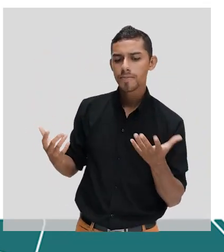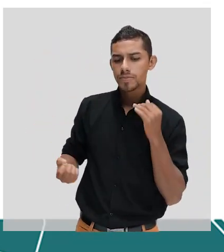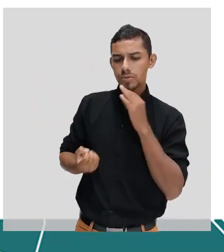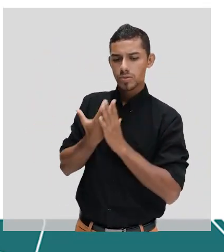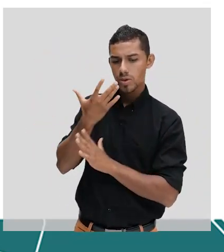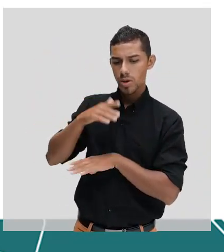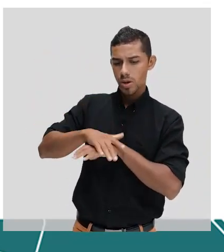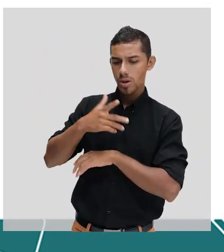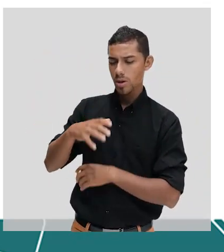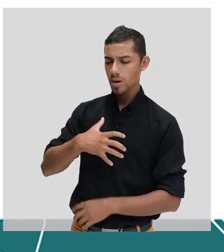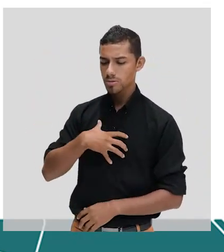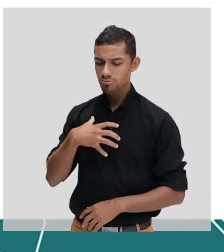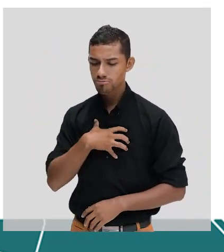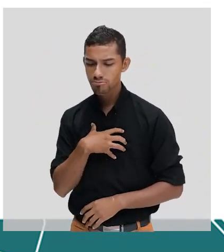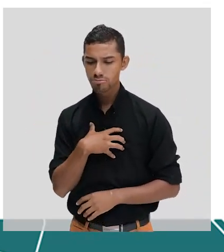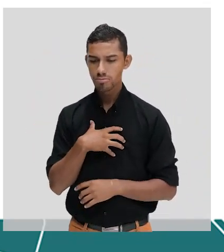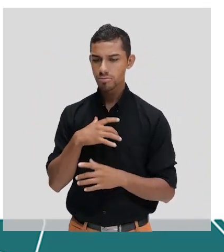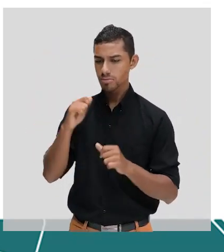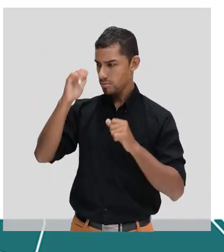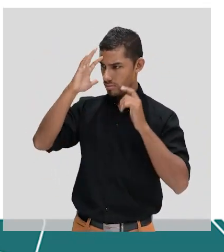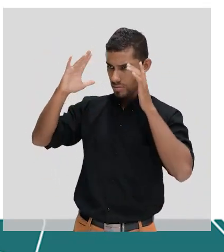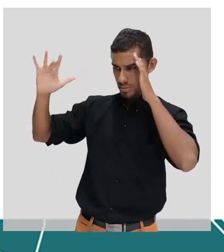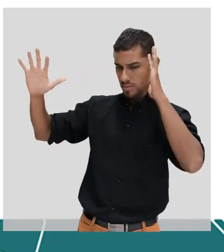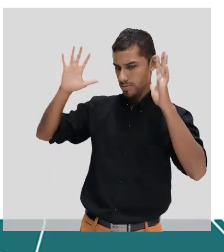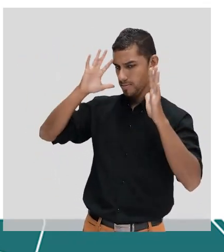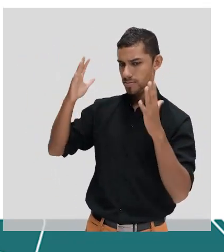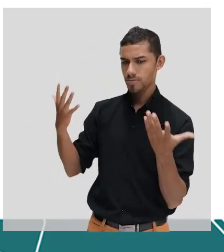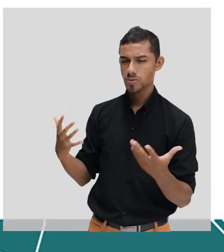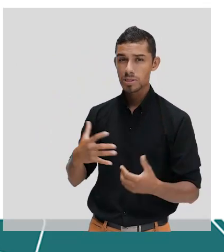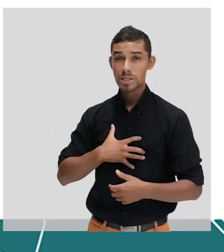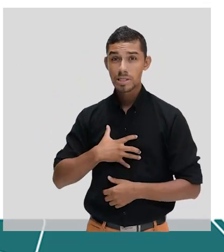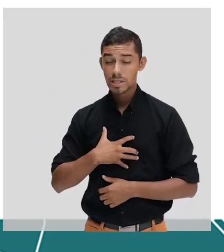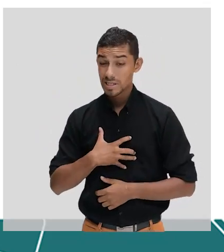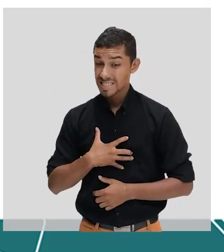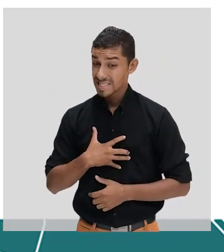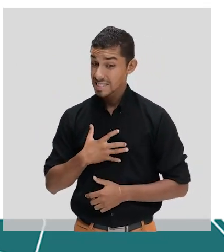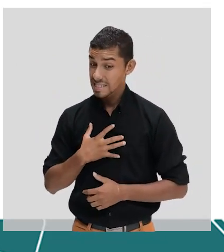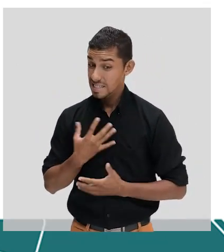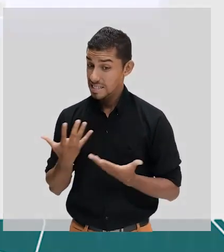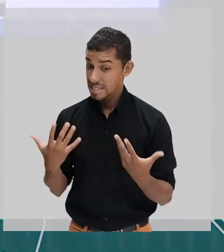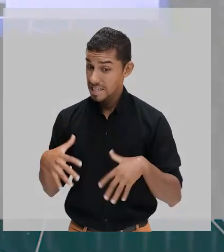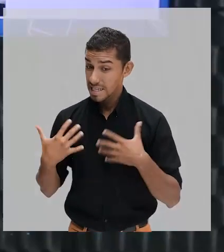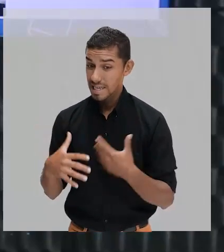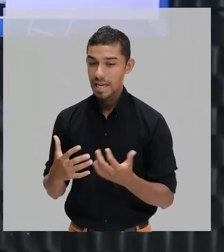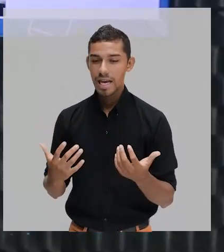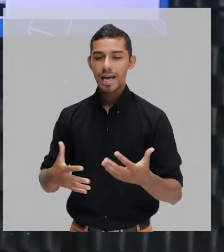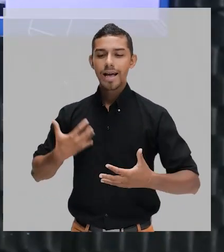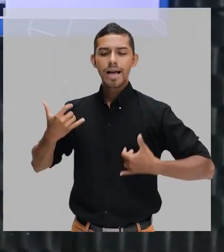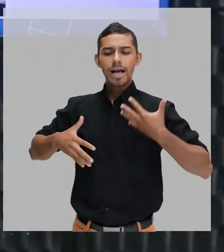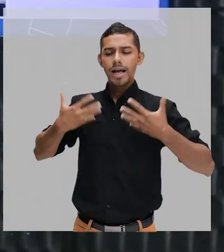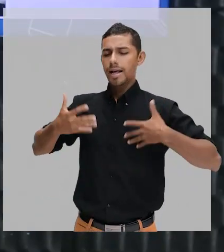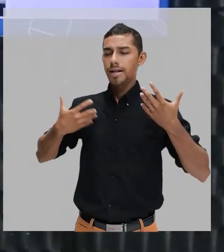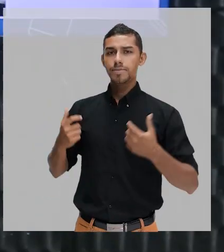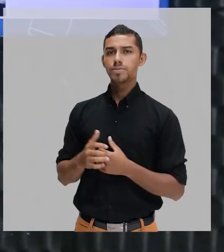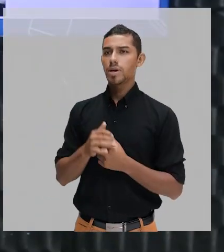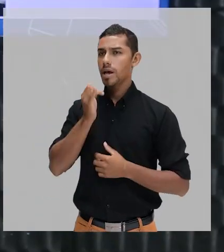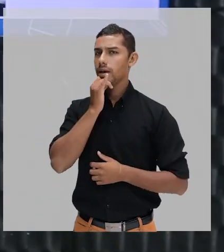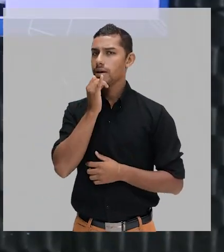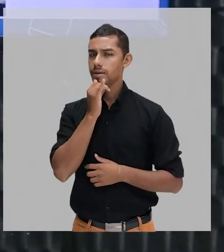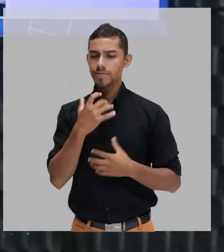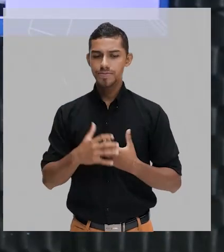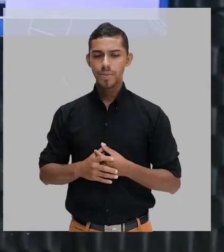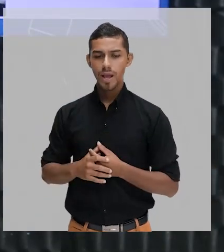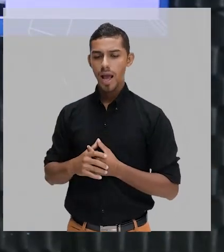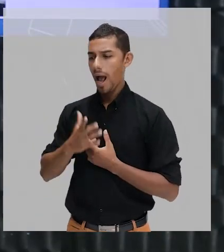cria um efeito sensorial fantasmagórico, tenso, alegre, diferente. né? Por exemplo, o azul é a cor mais calmante, mas